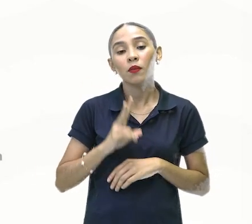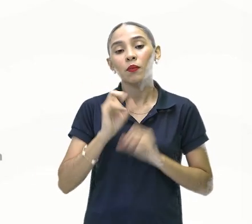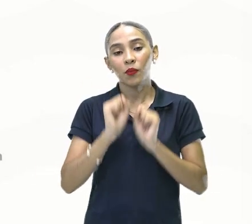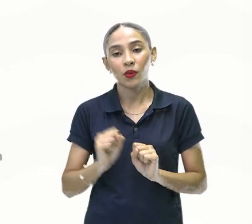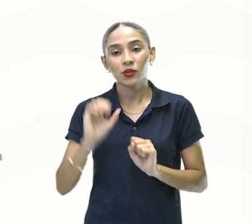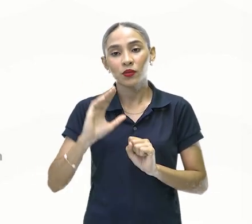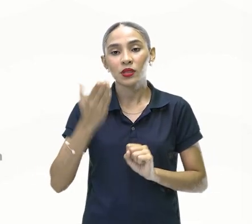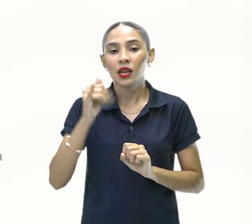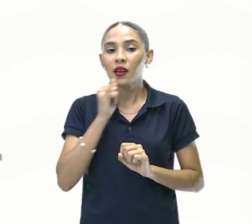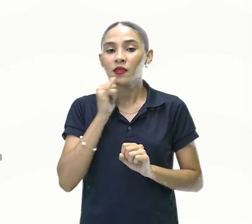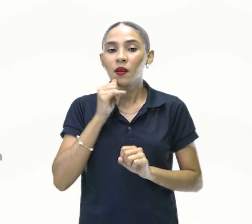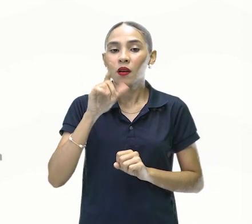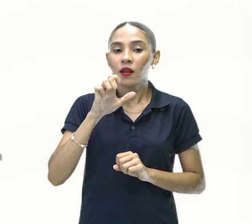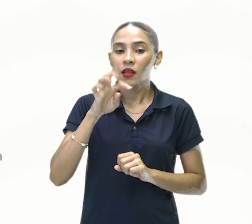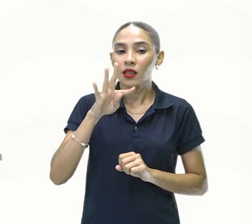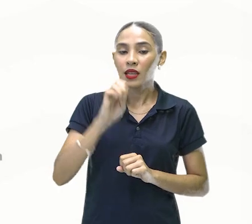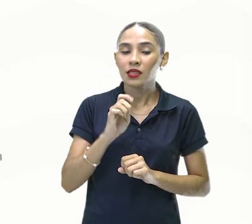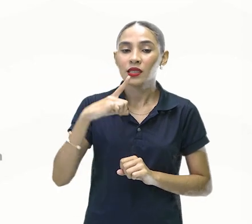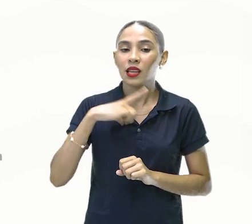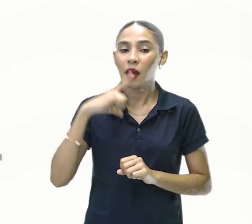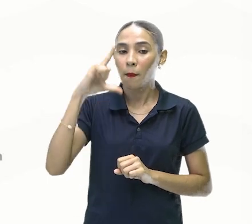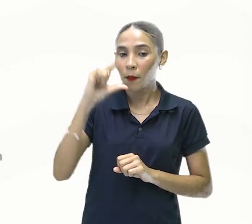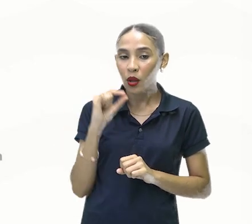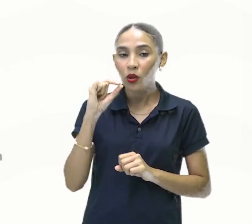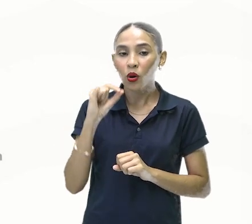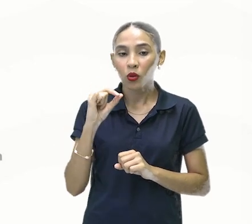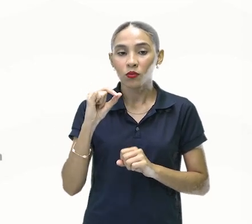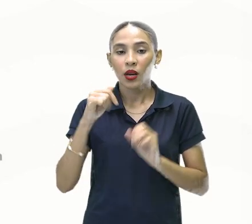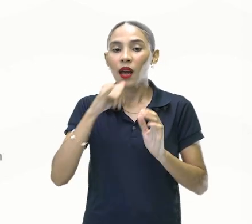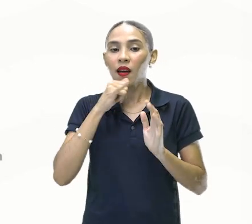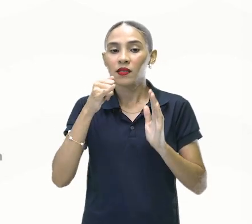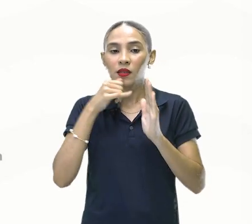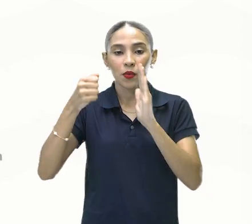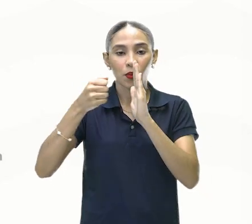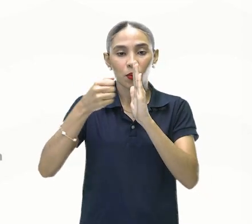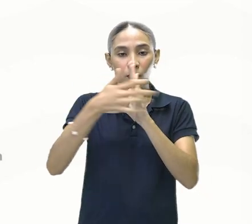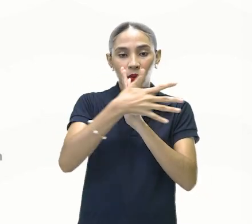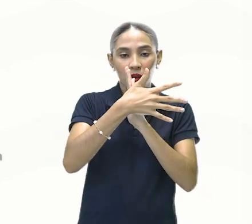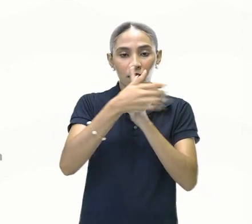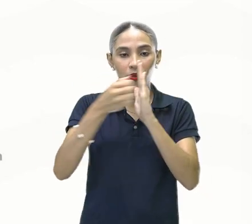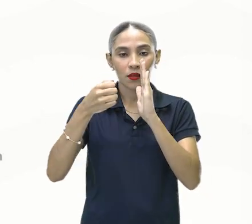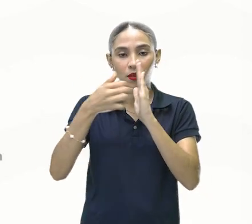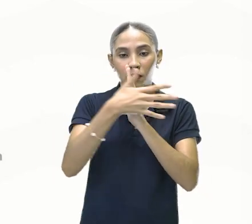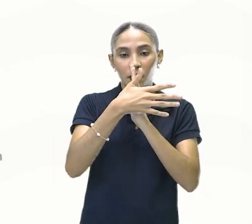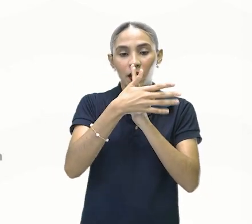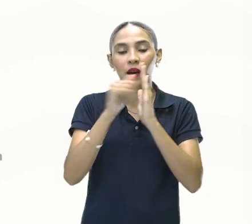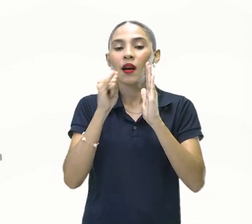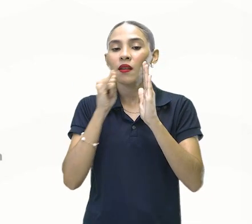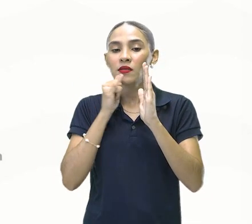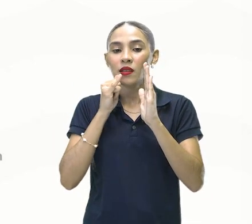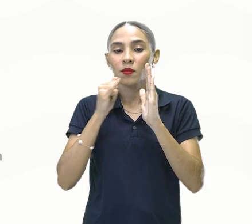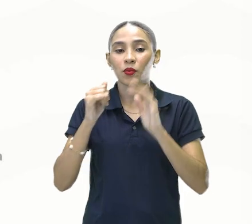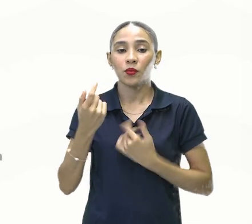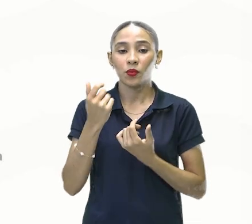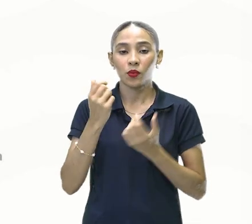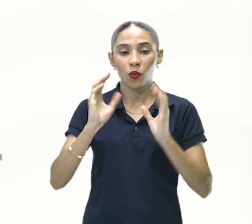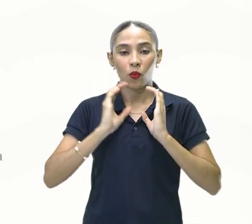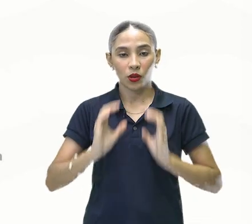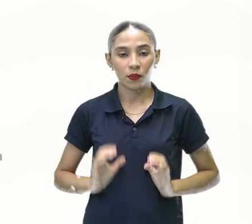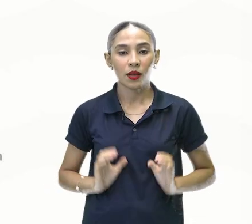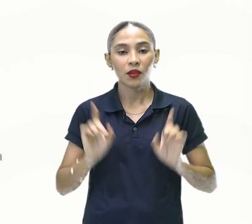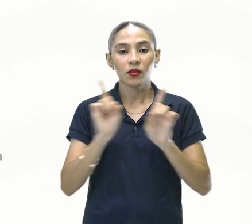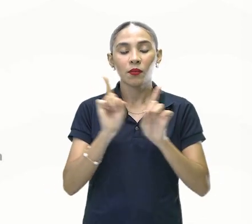comum ocorre quando a lente tem menor índice de refração que o meio. Nesse caso, um exemplo de lente